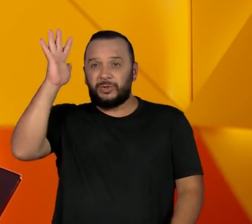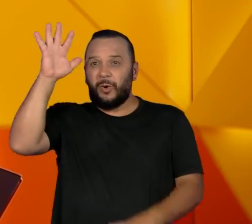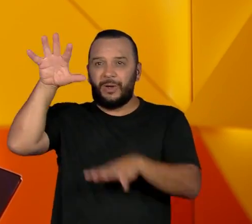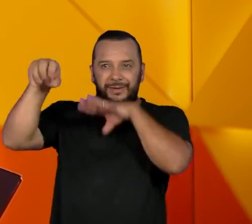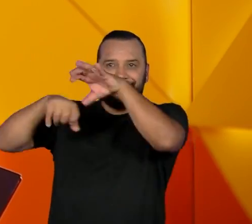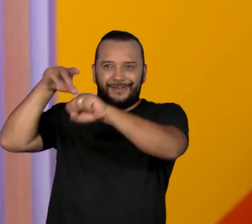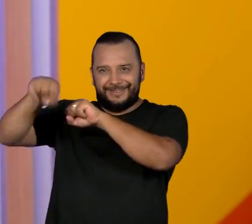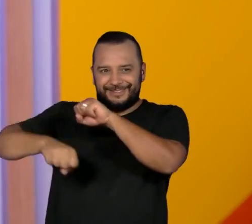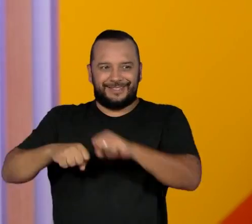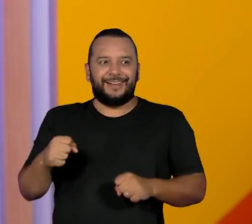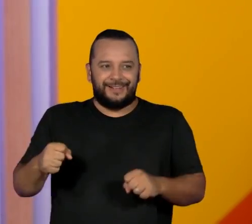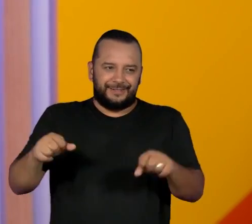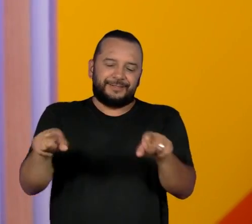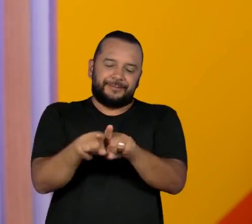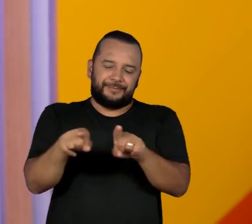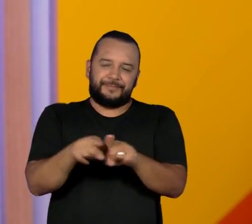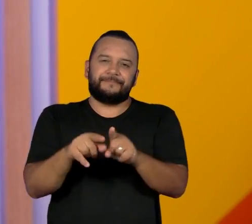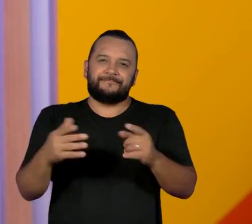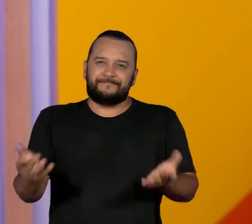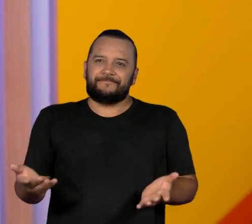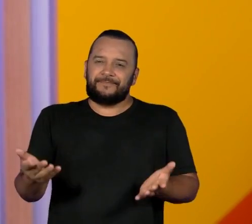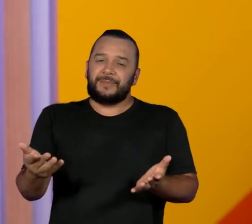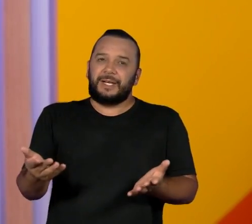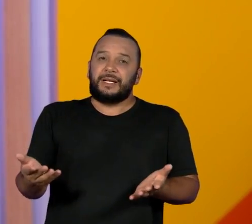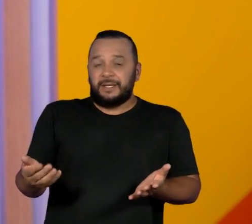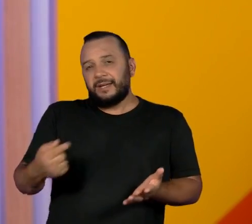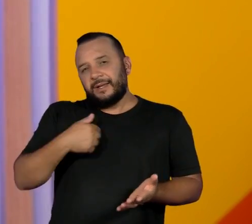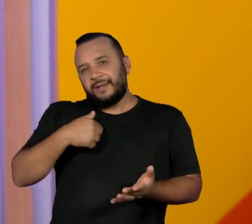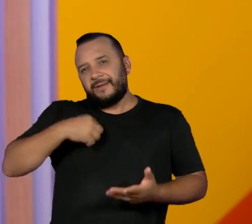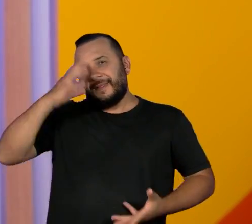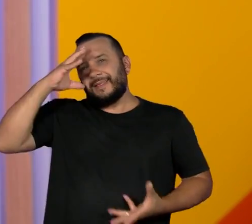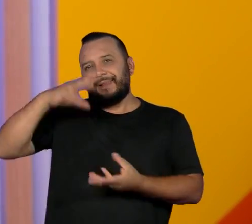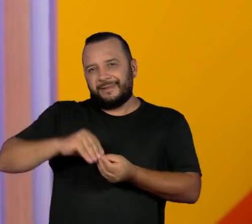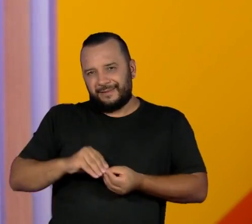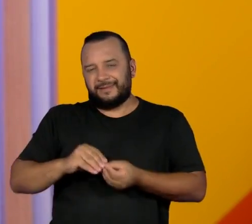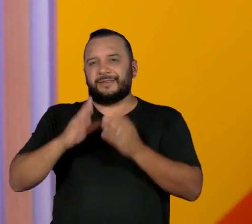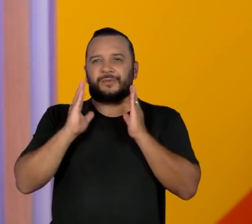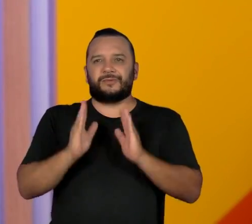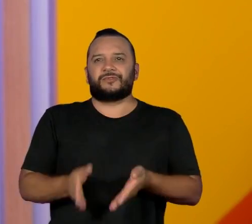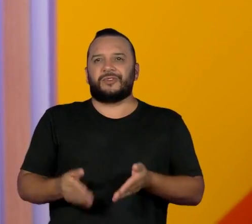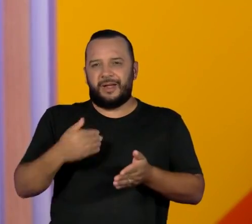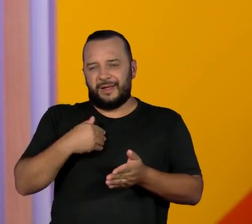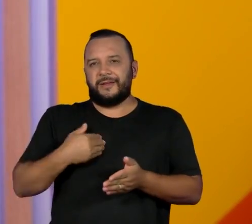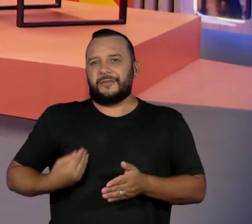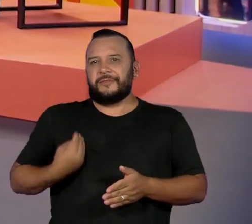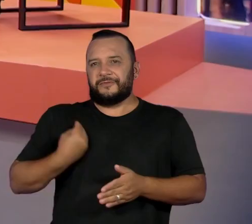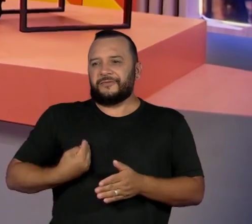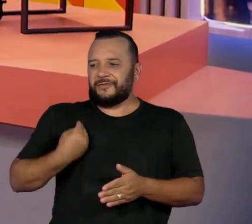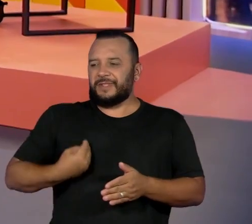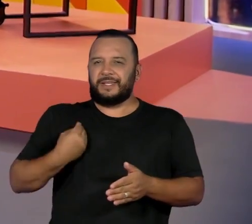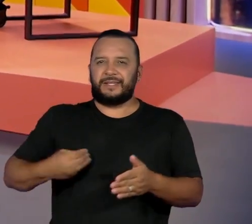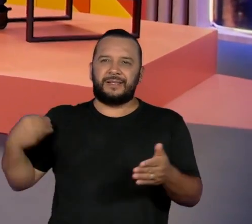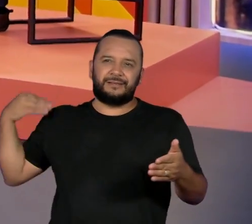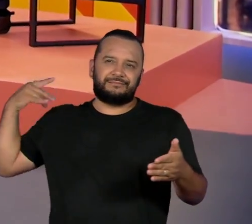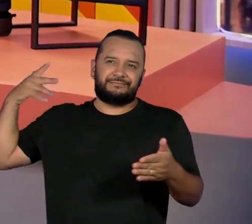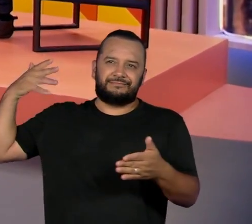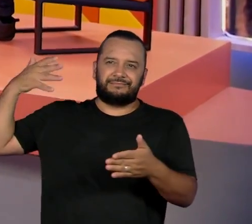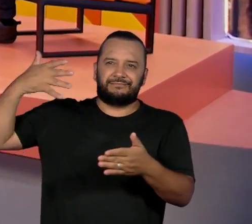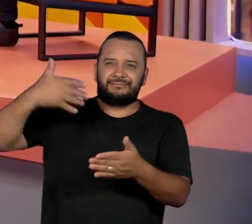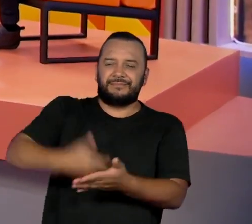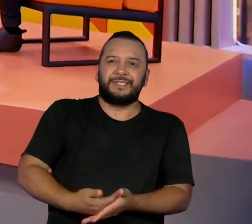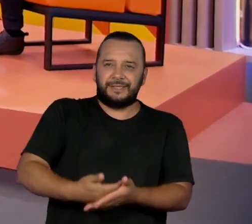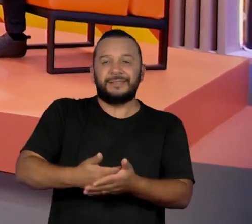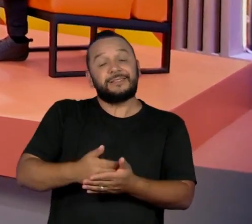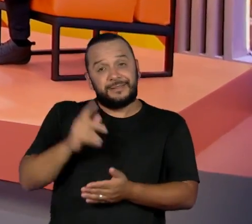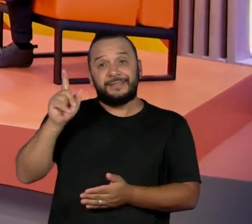E de alcançar alguma coisa. Então, eu fui entendendo ao longo da minha vida que talvez fossem sonhos